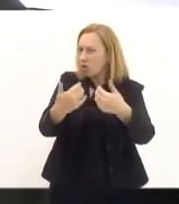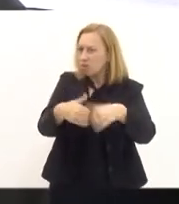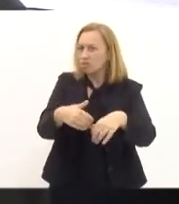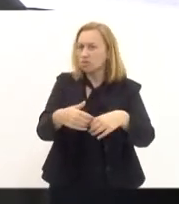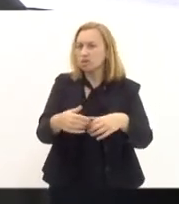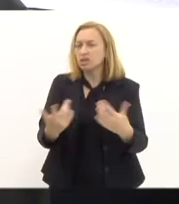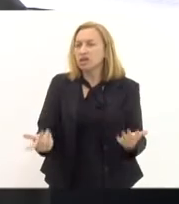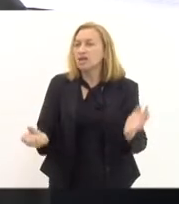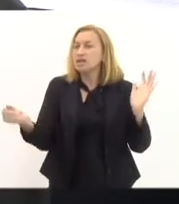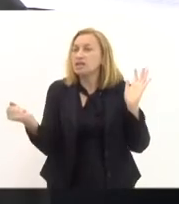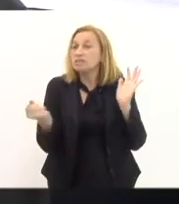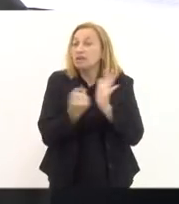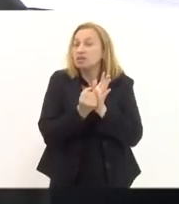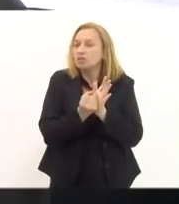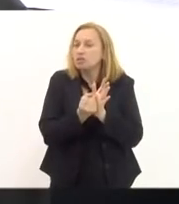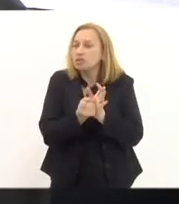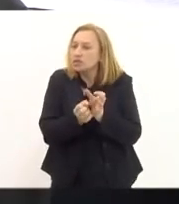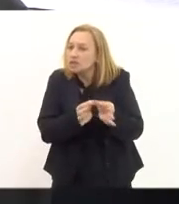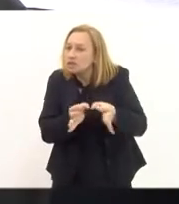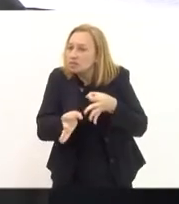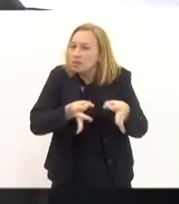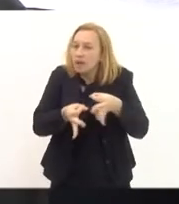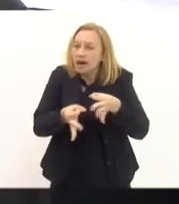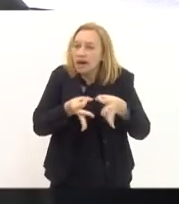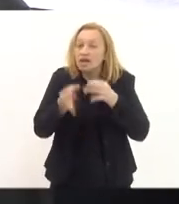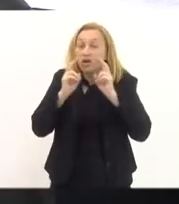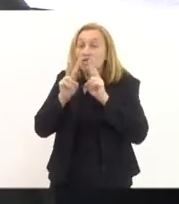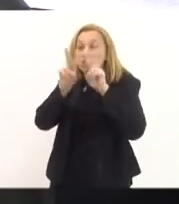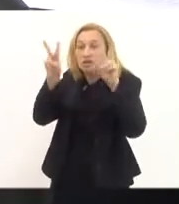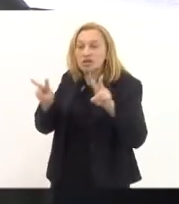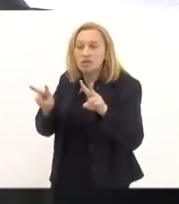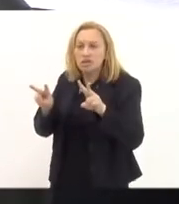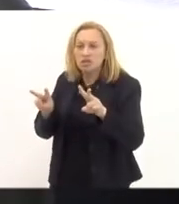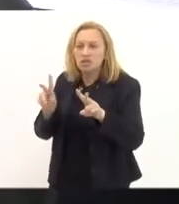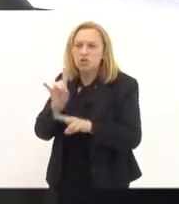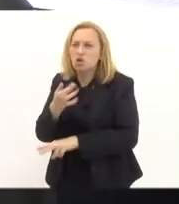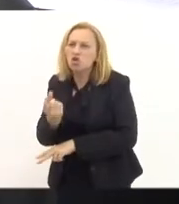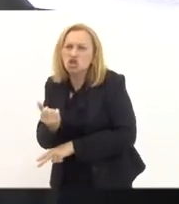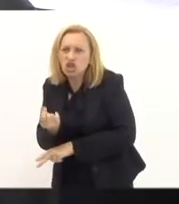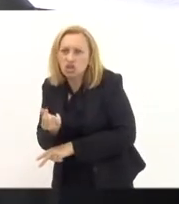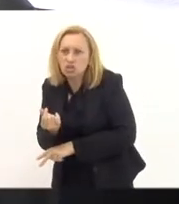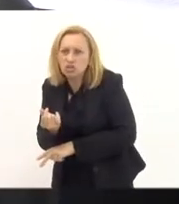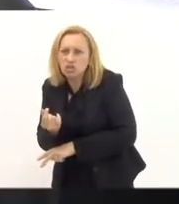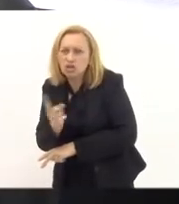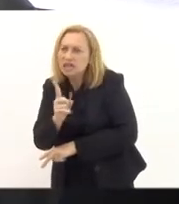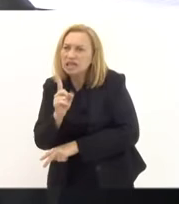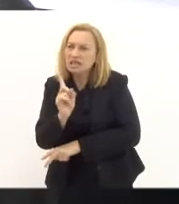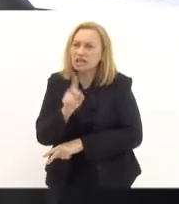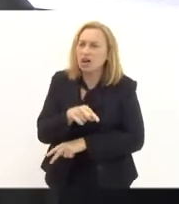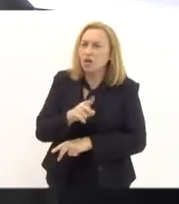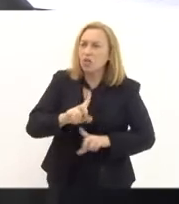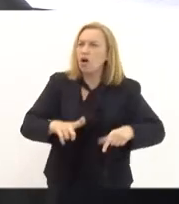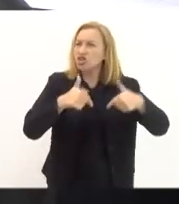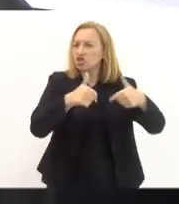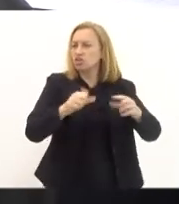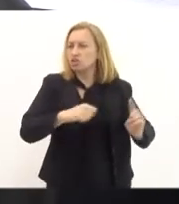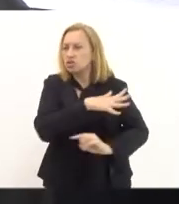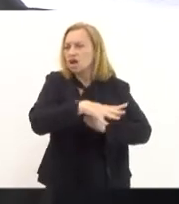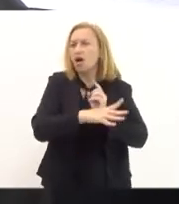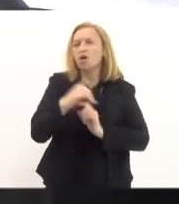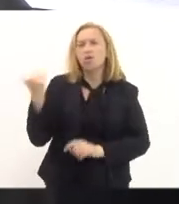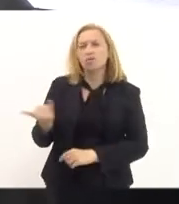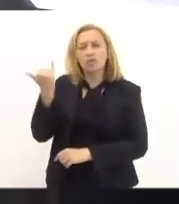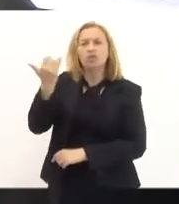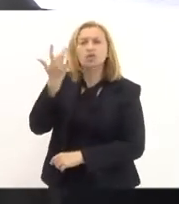patrimônio seja ali Amado visando o sol Caixa Ah e não a função social Então acho